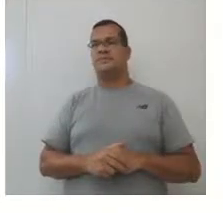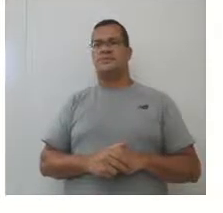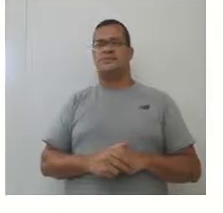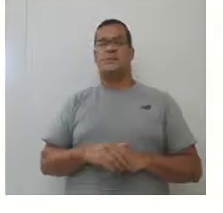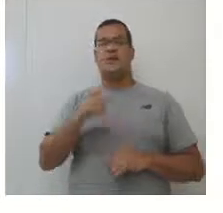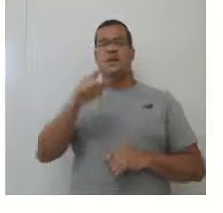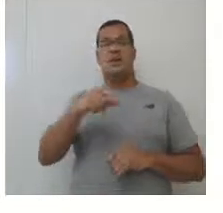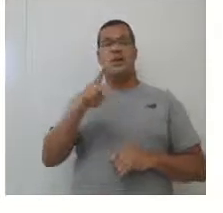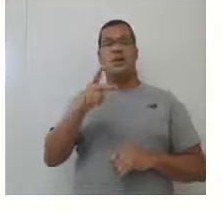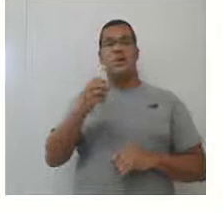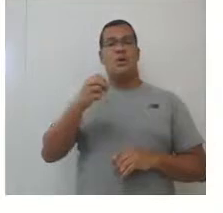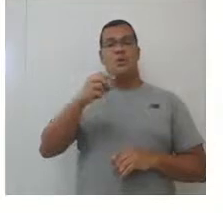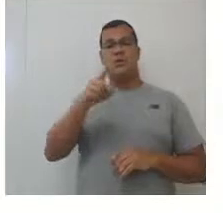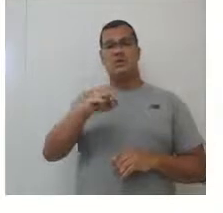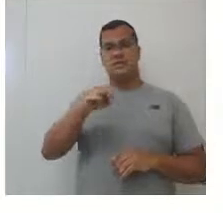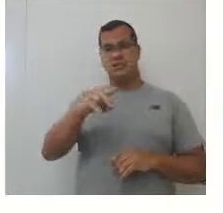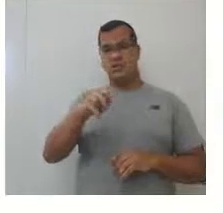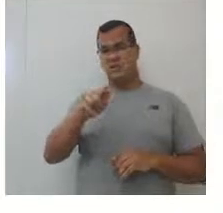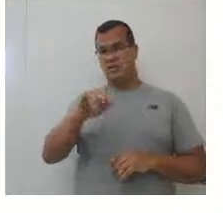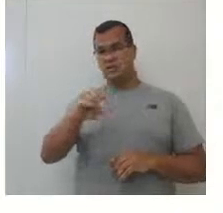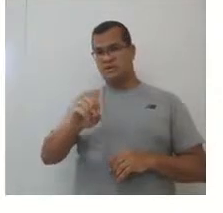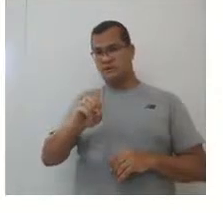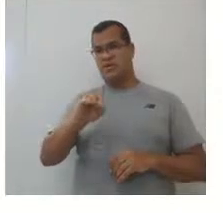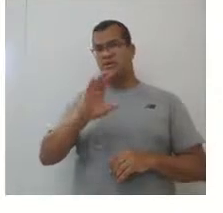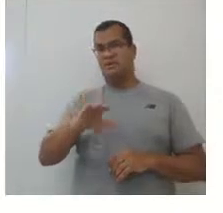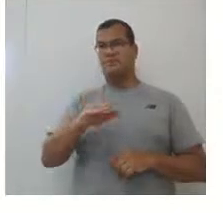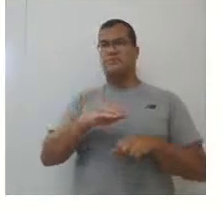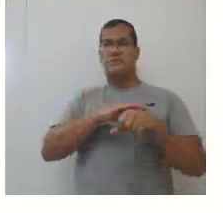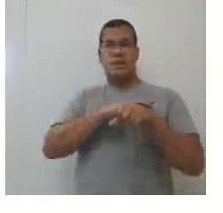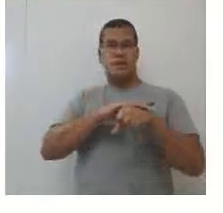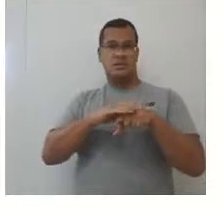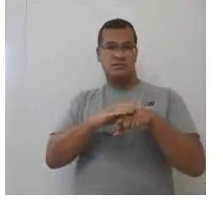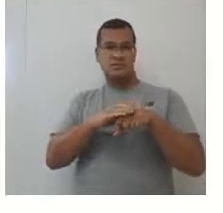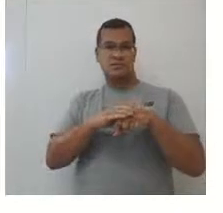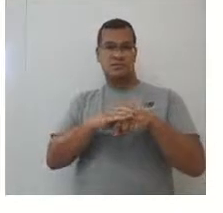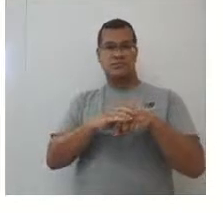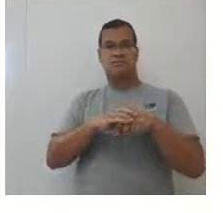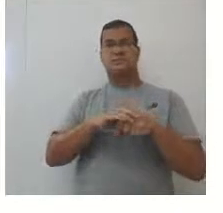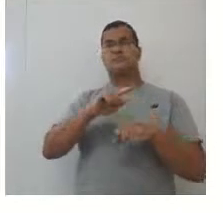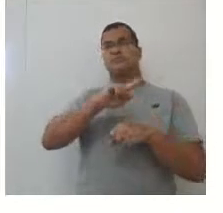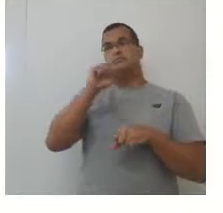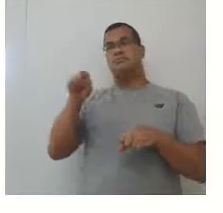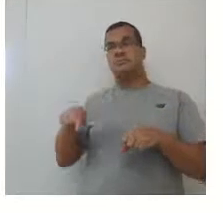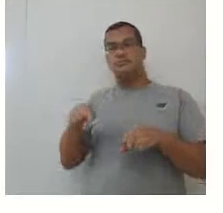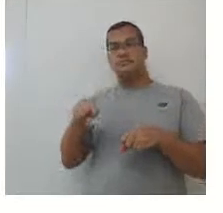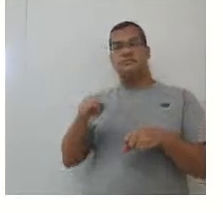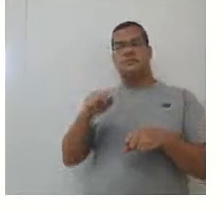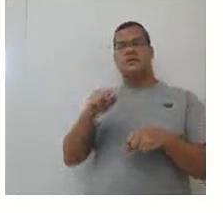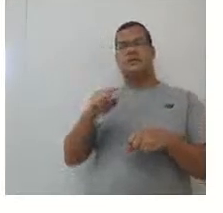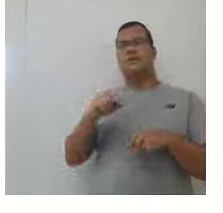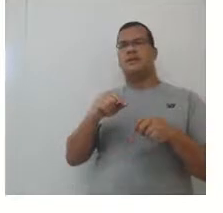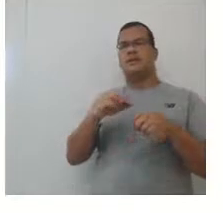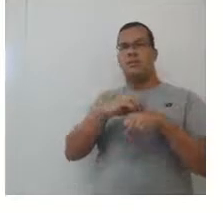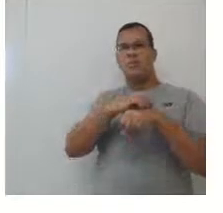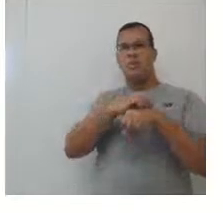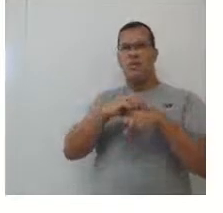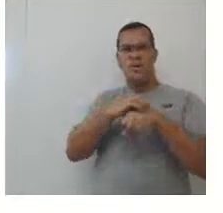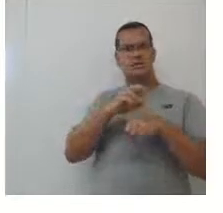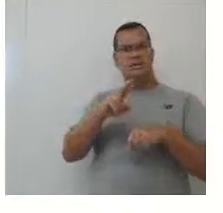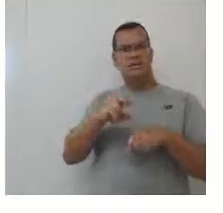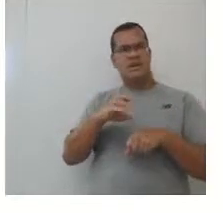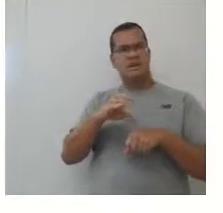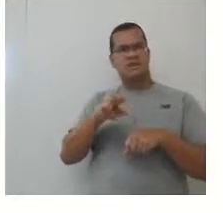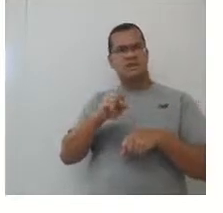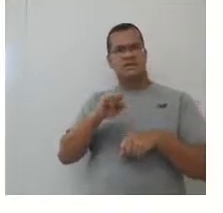dominante quanto à textura, aí eu já coloquei aqui, lisa é dominante, rugosa é recessiva. Homozigótica dominante quanto à